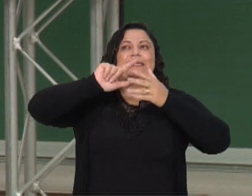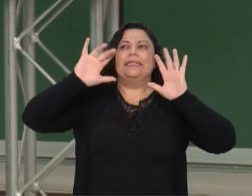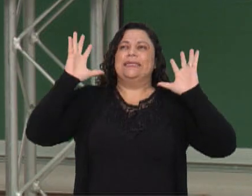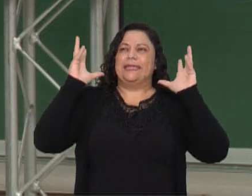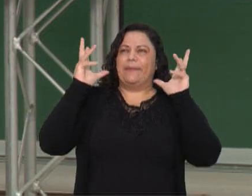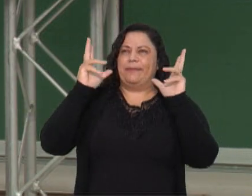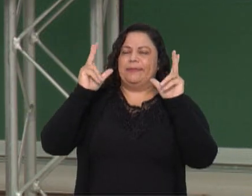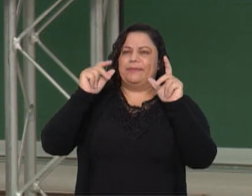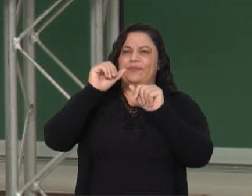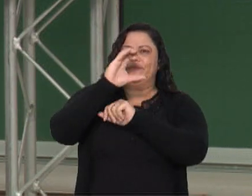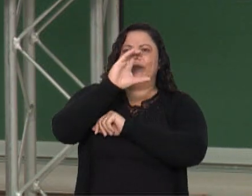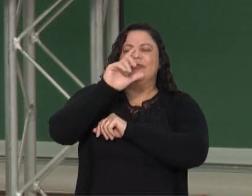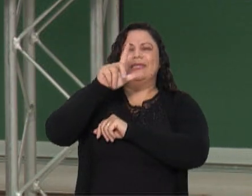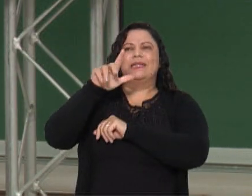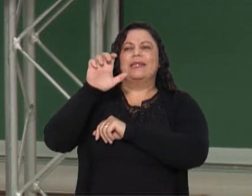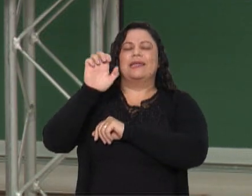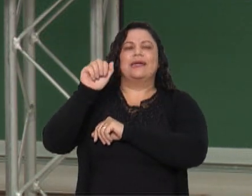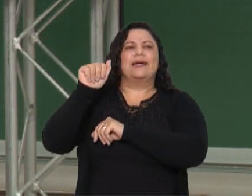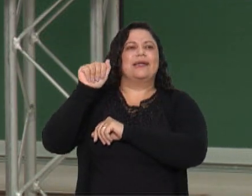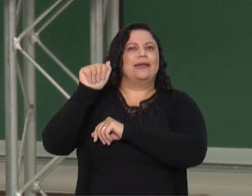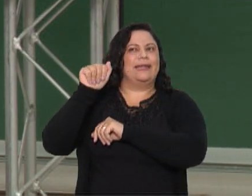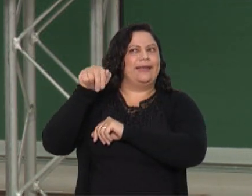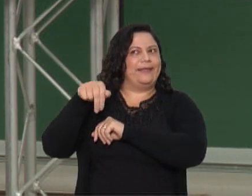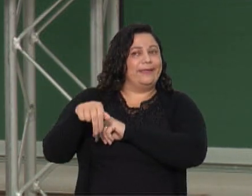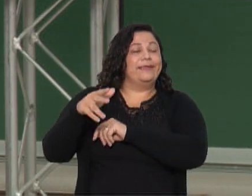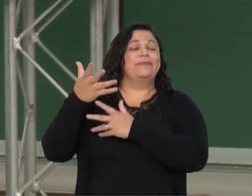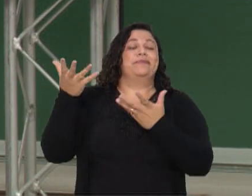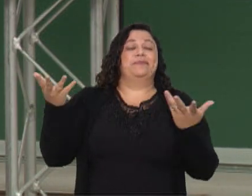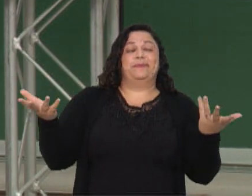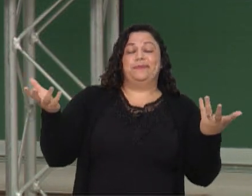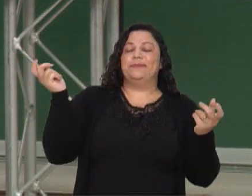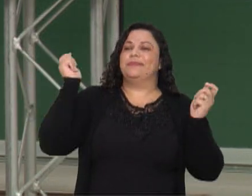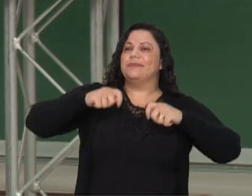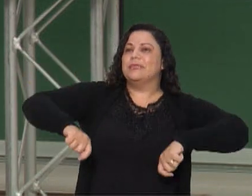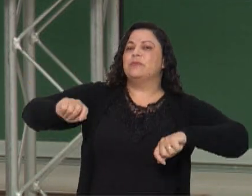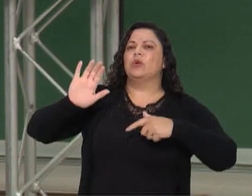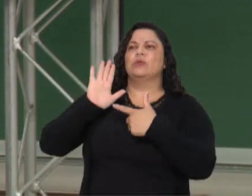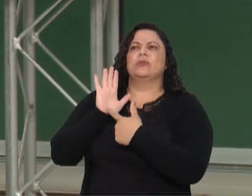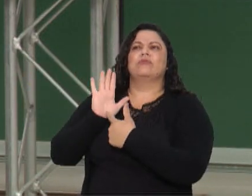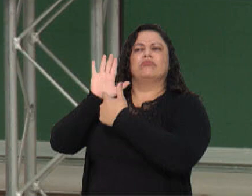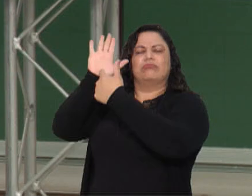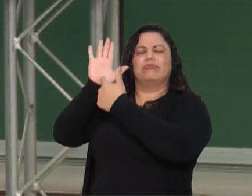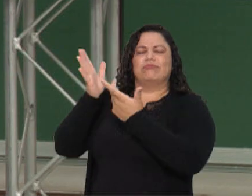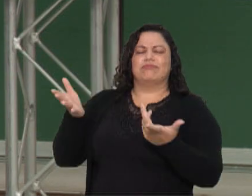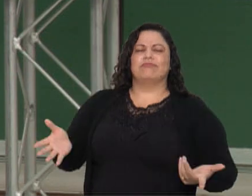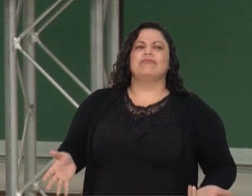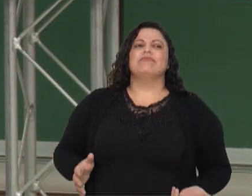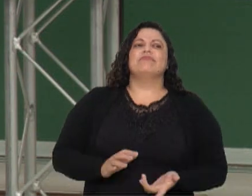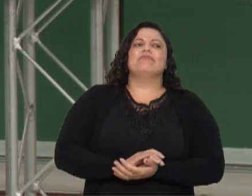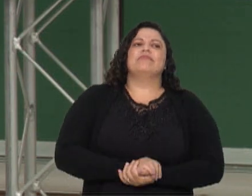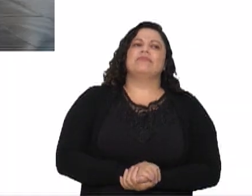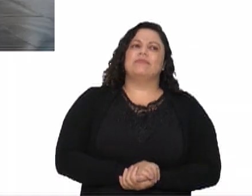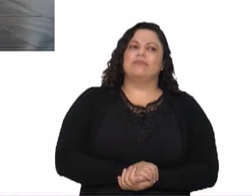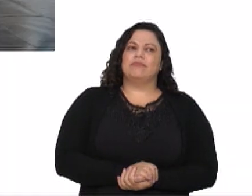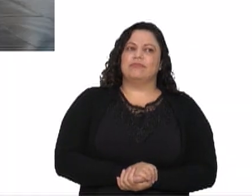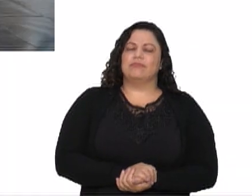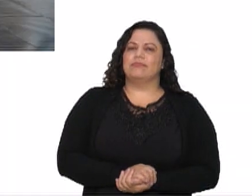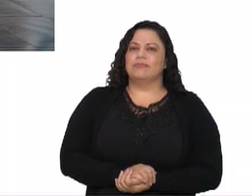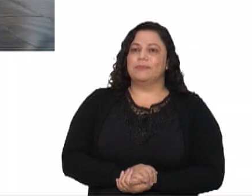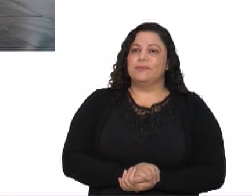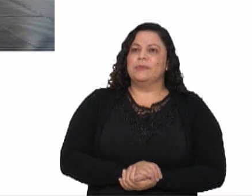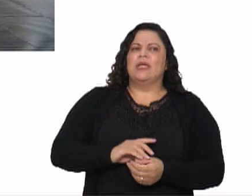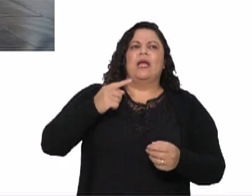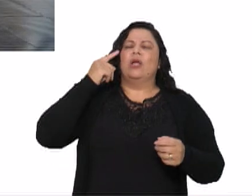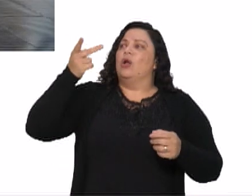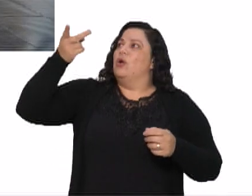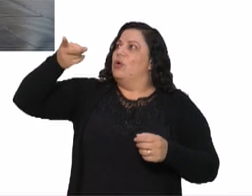obras de arte possam ser o destaque naquele ambiente, certo? Vamos lá. Aqui, ó, troquei a imagem